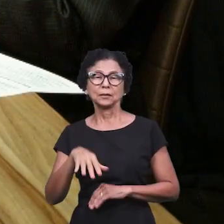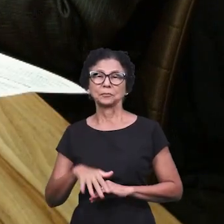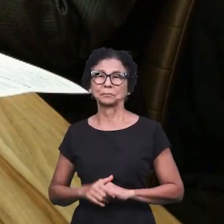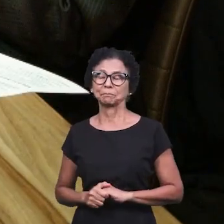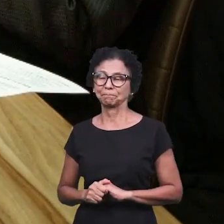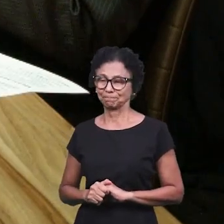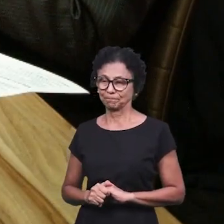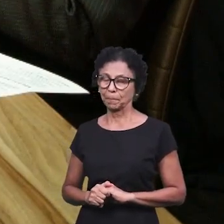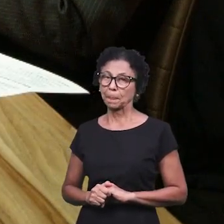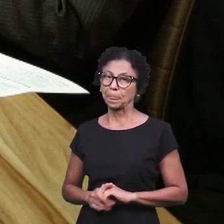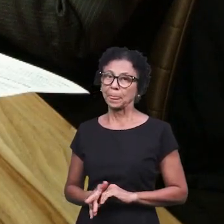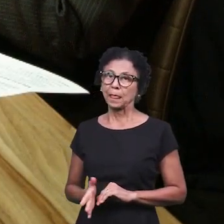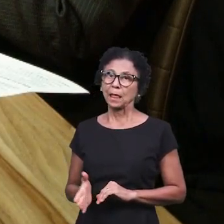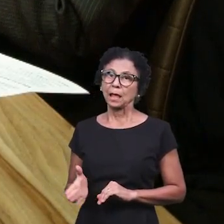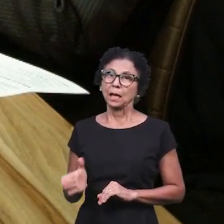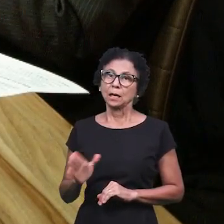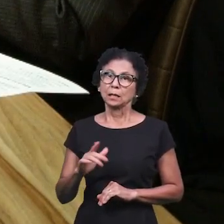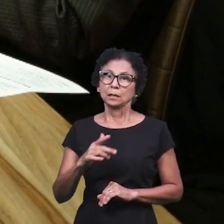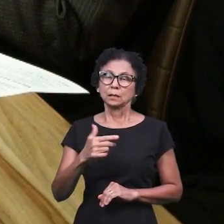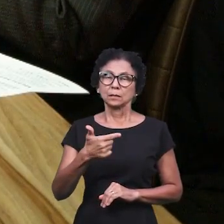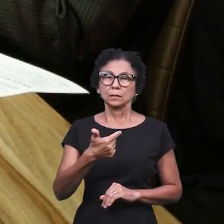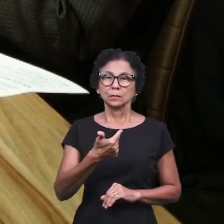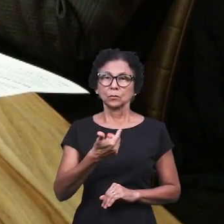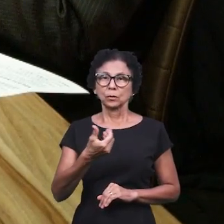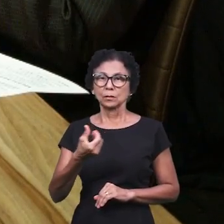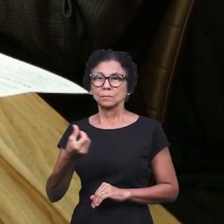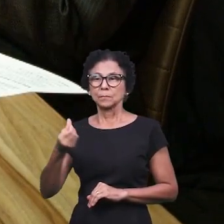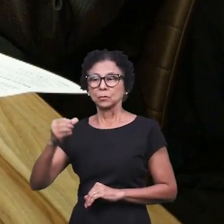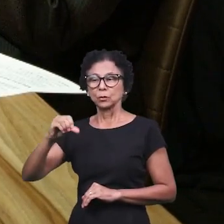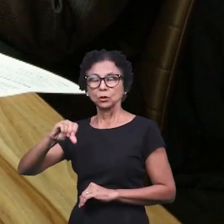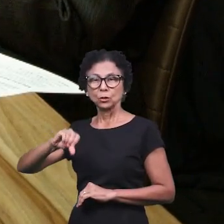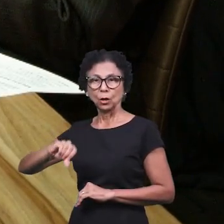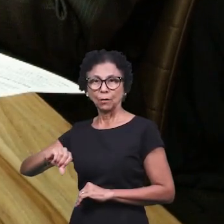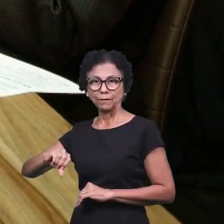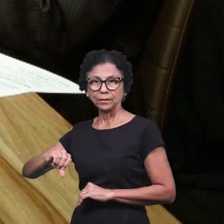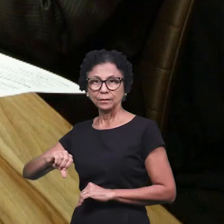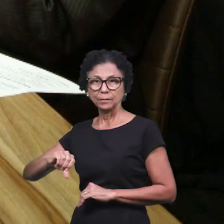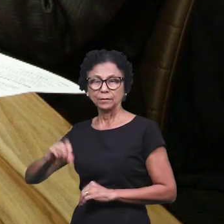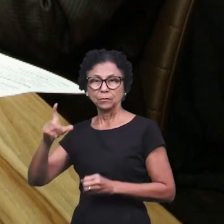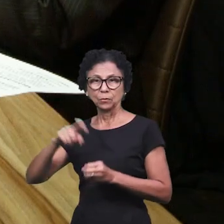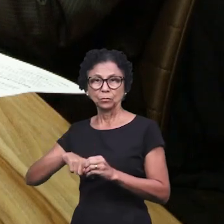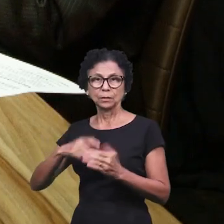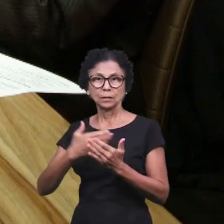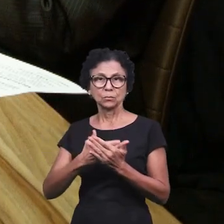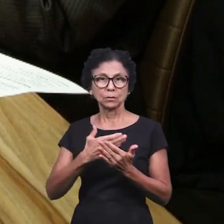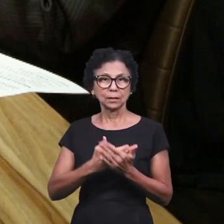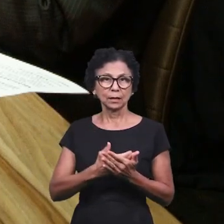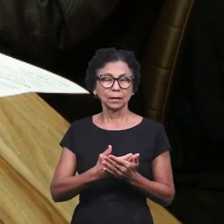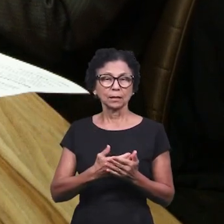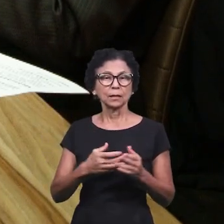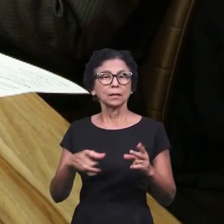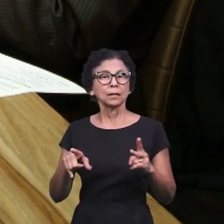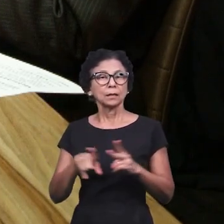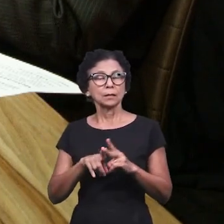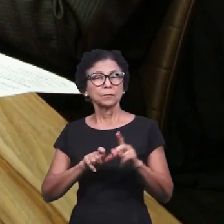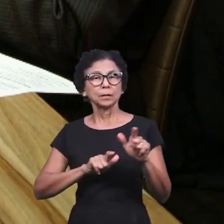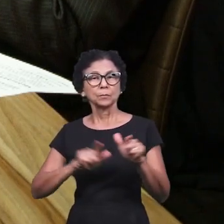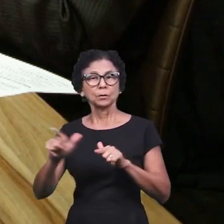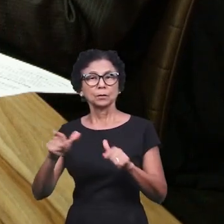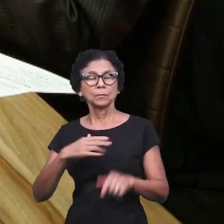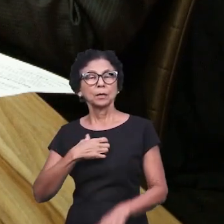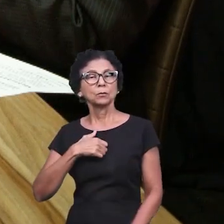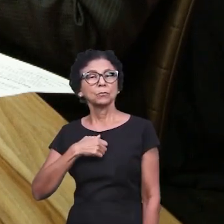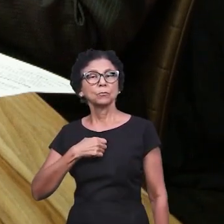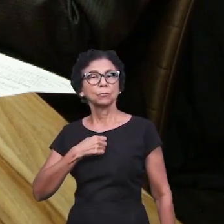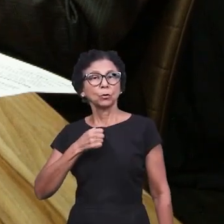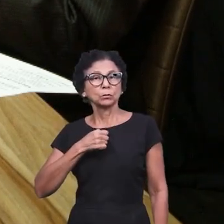veja que eu volto a estudar para concurso em 2009 e inicio o meu primeiro trabalho voluntário no Manaim em 2009.